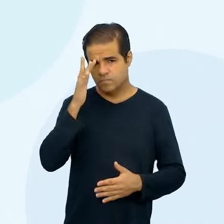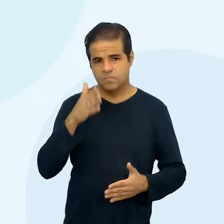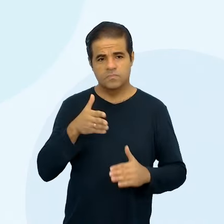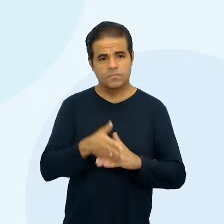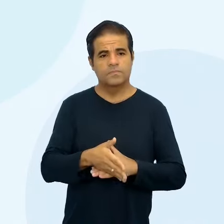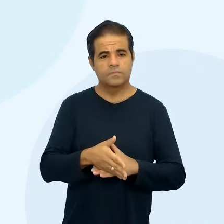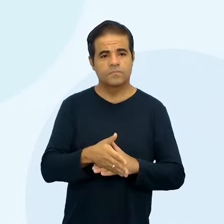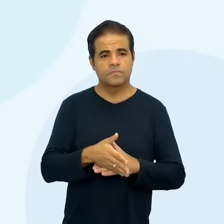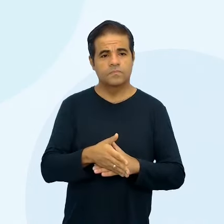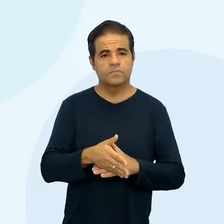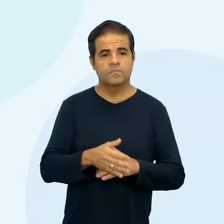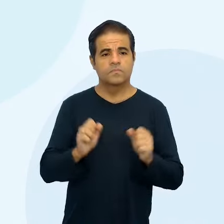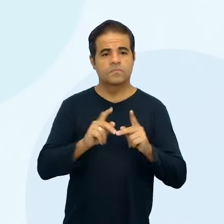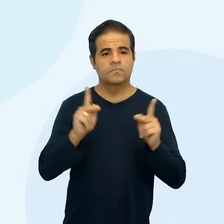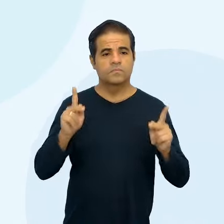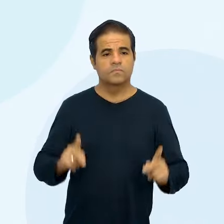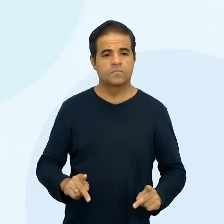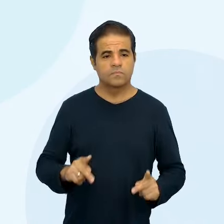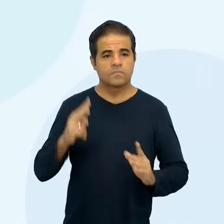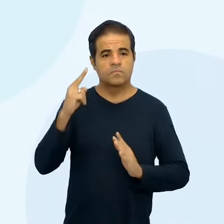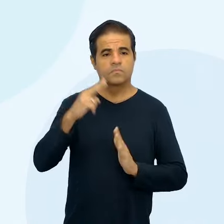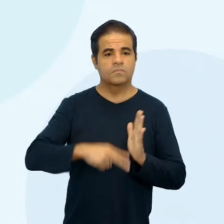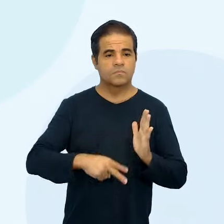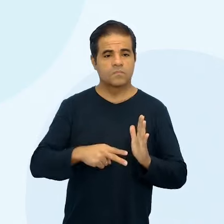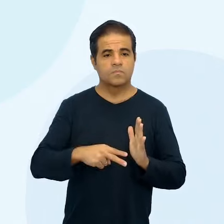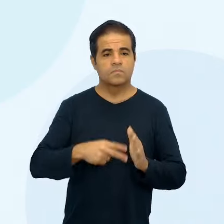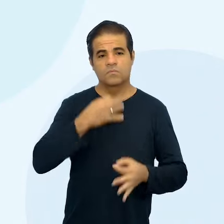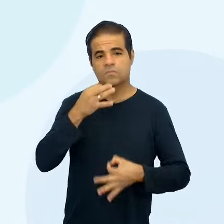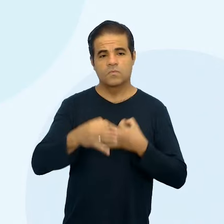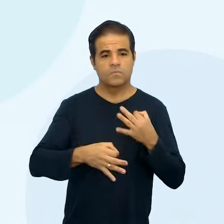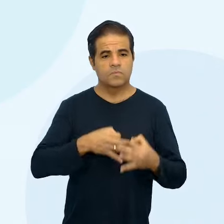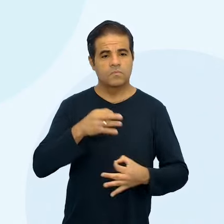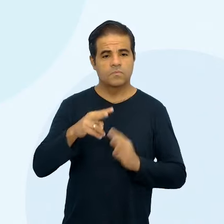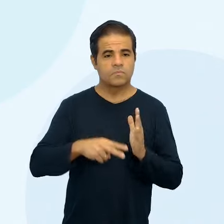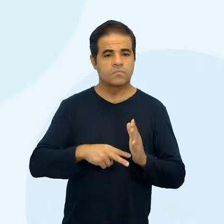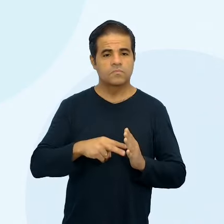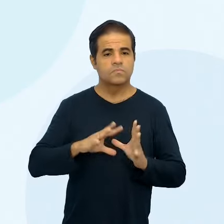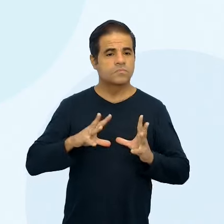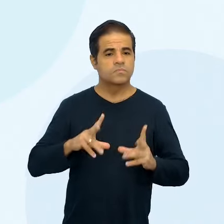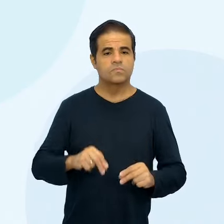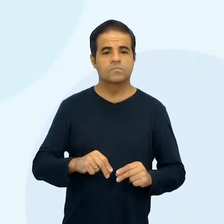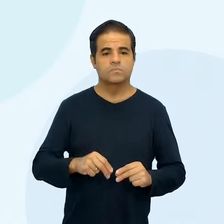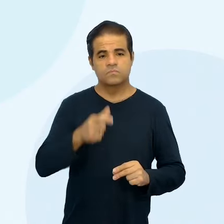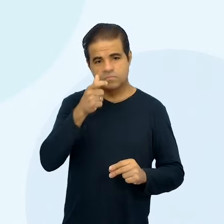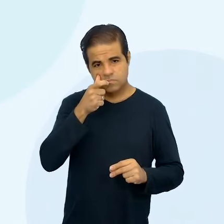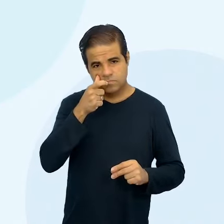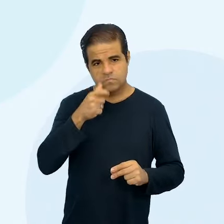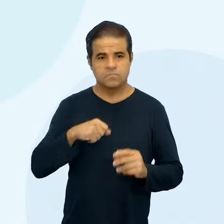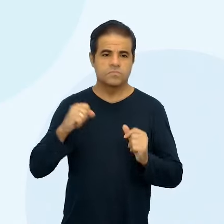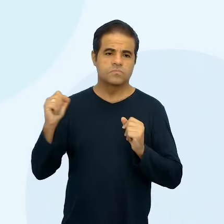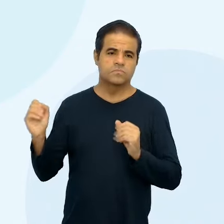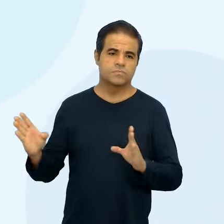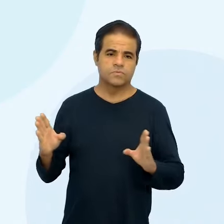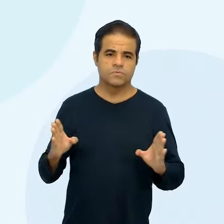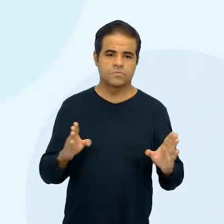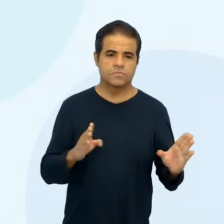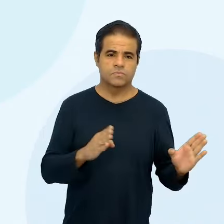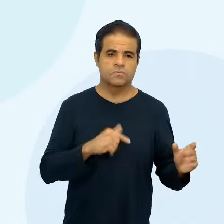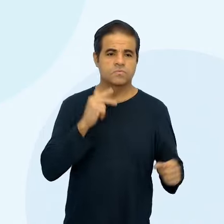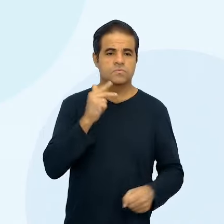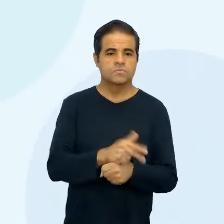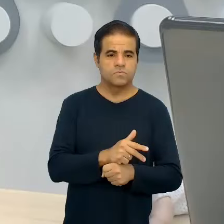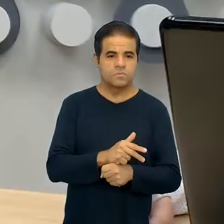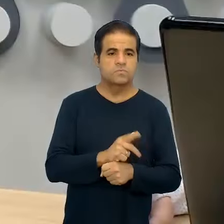entrarem no portal para ler os depoimentos na íntegra e assistir aos respectivos vídeos. Eles